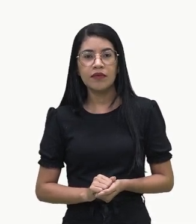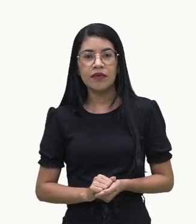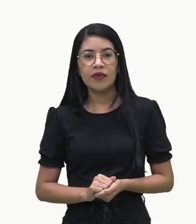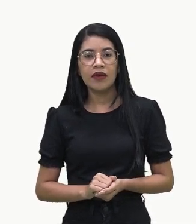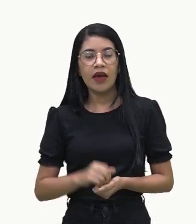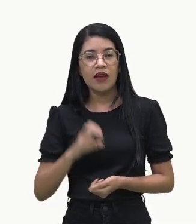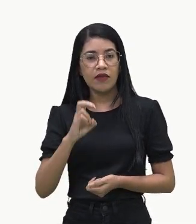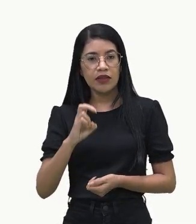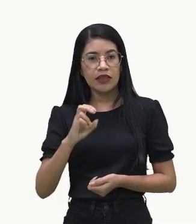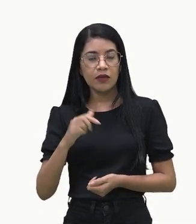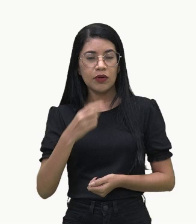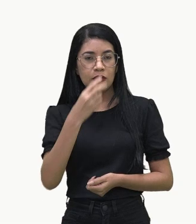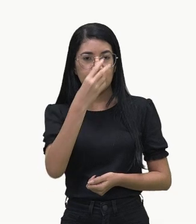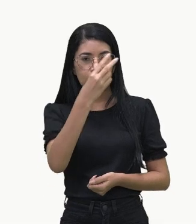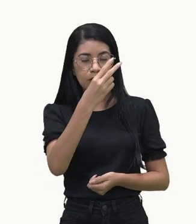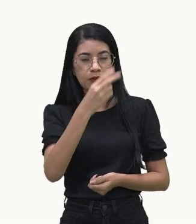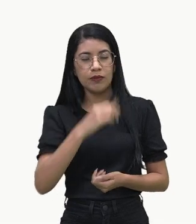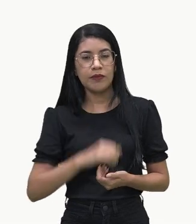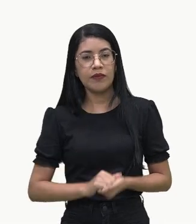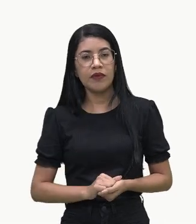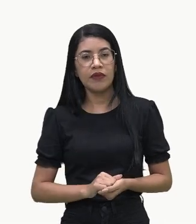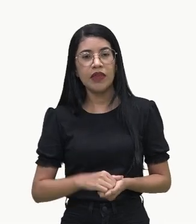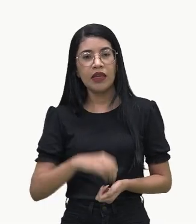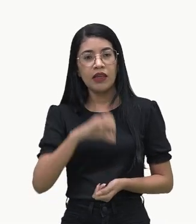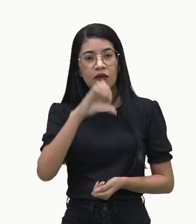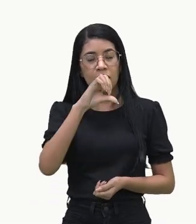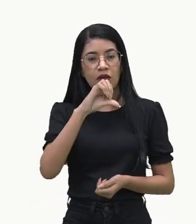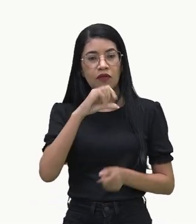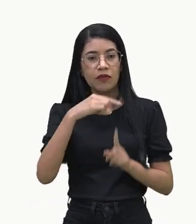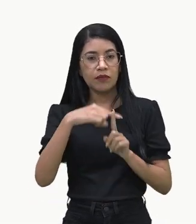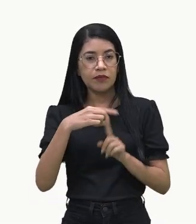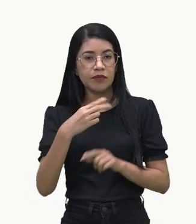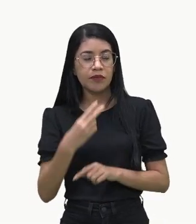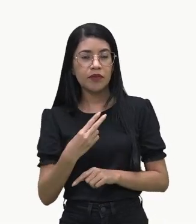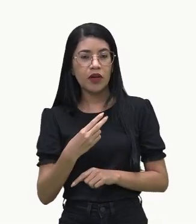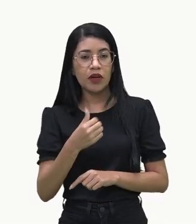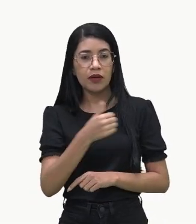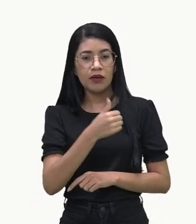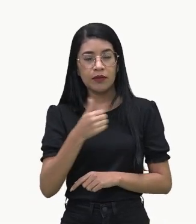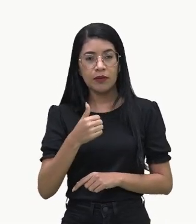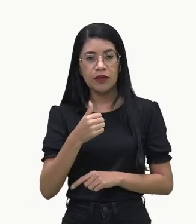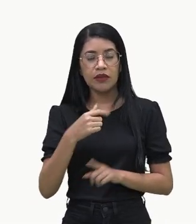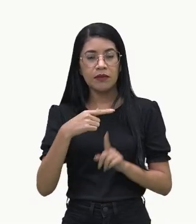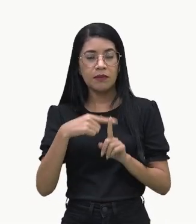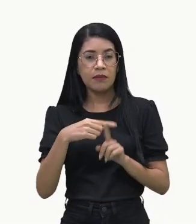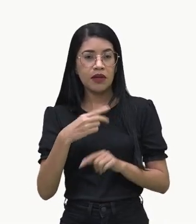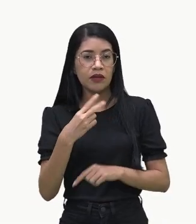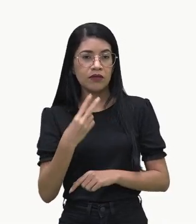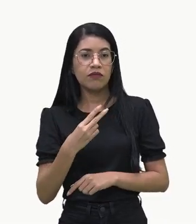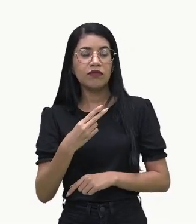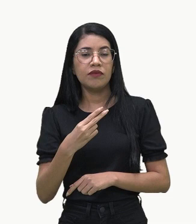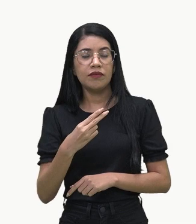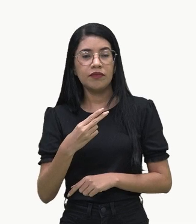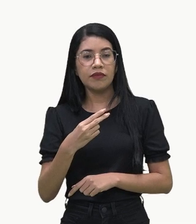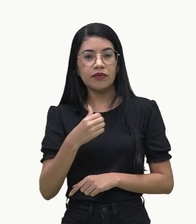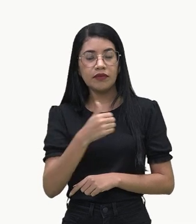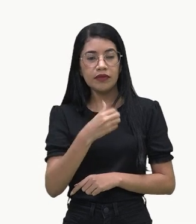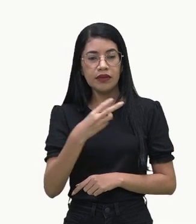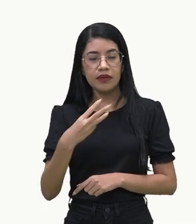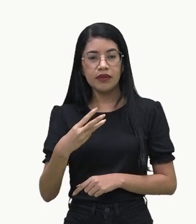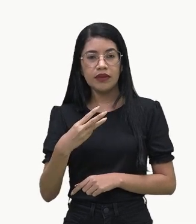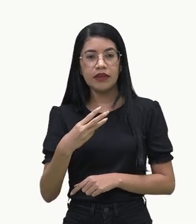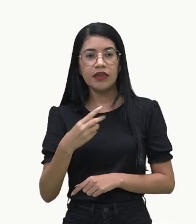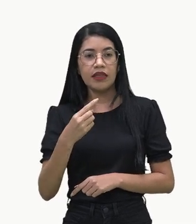Ó. Então, aqui eu vou ter 9 com 2, 11. Adicionado a esse 2,